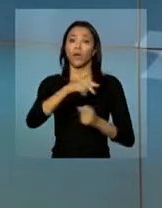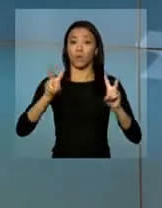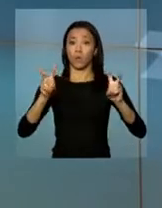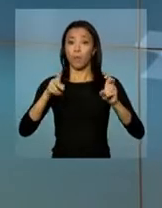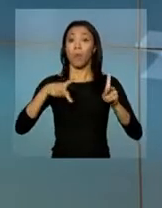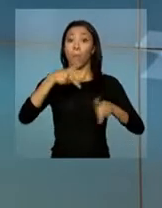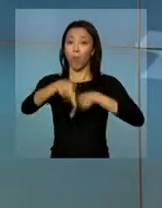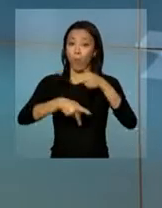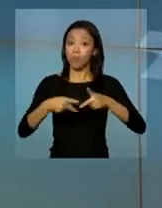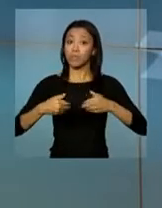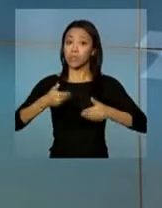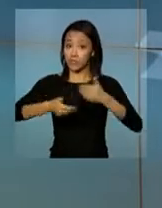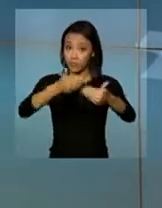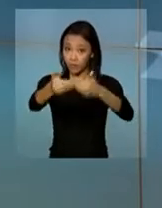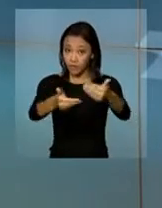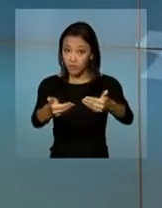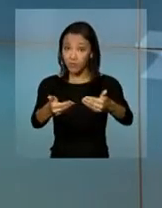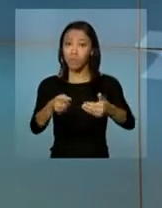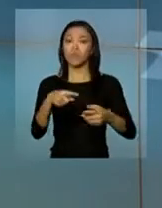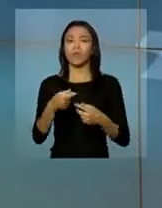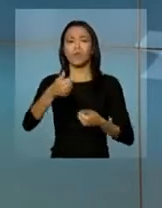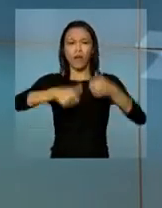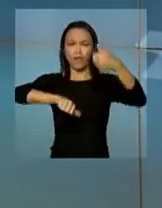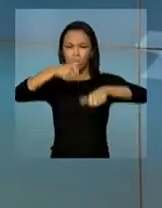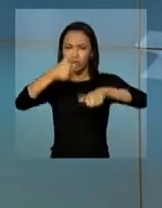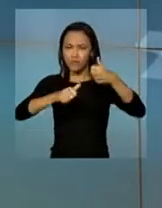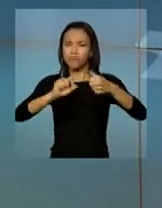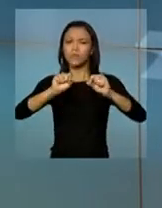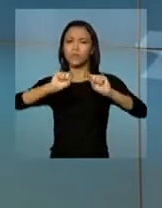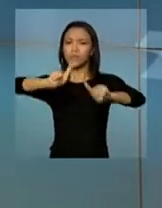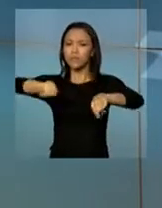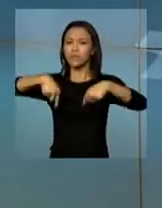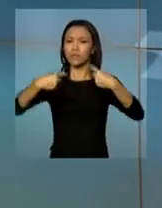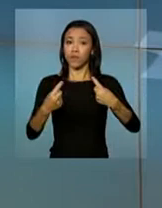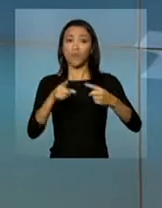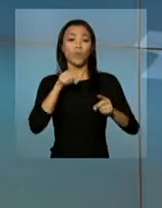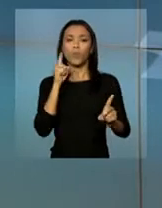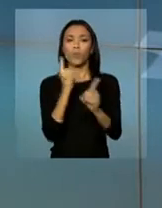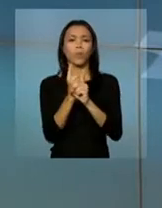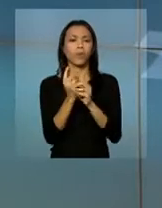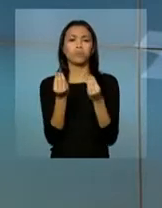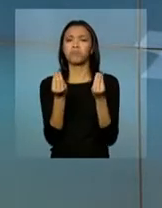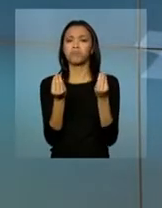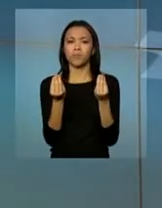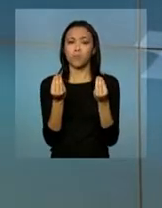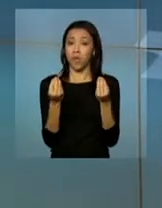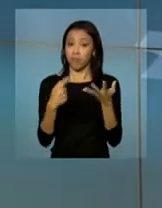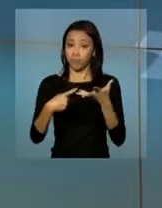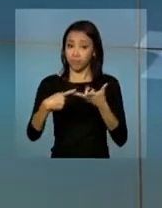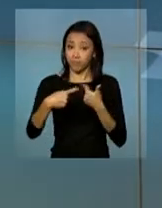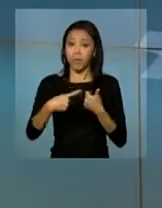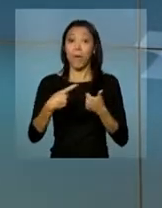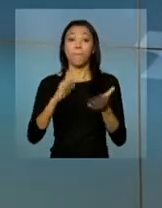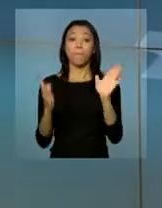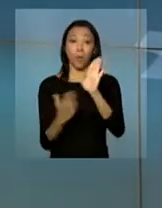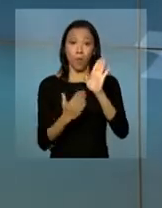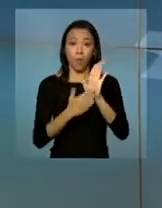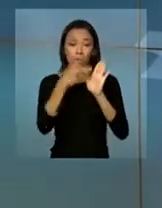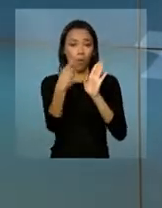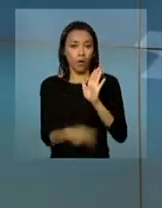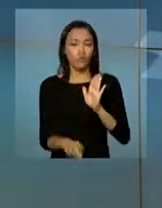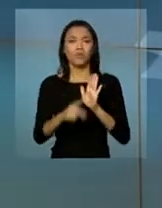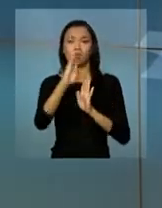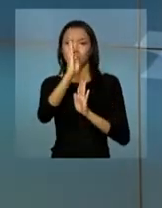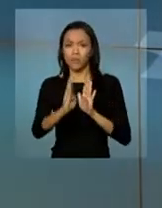Desenvolvimento na Agenda do Cairo, Balanço e Desafios. O encontro vai tratar das propostas brasileiras que serão levadas